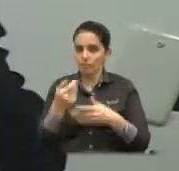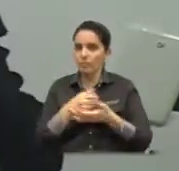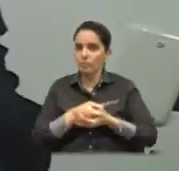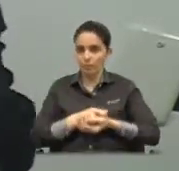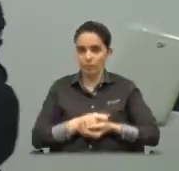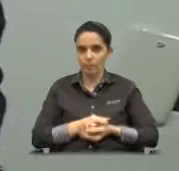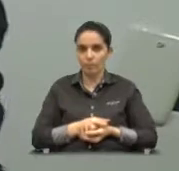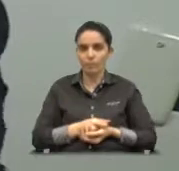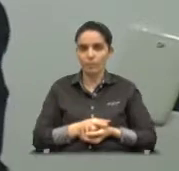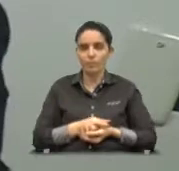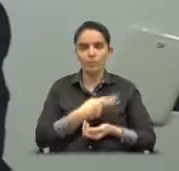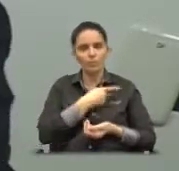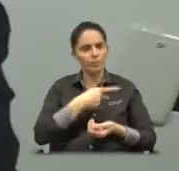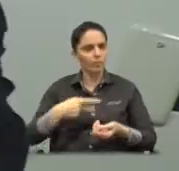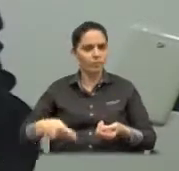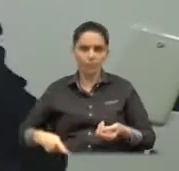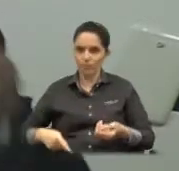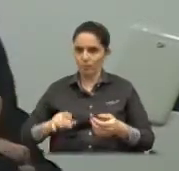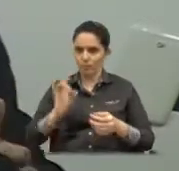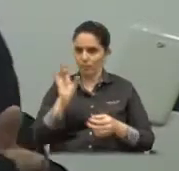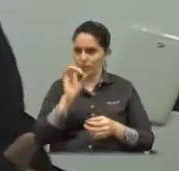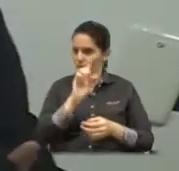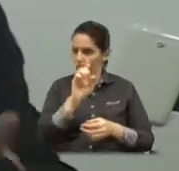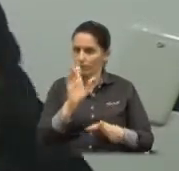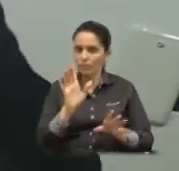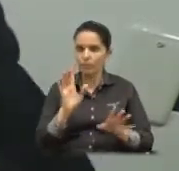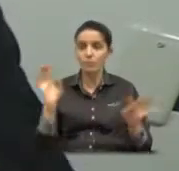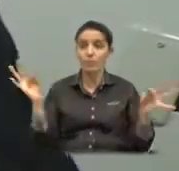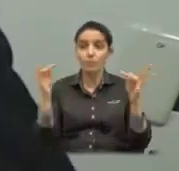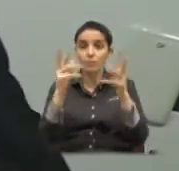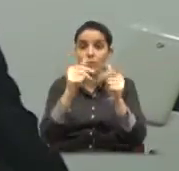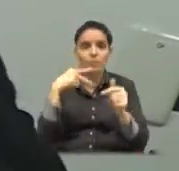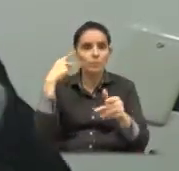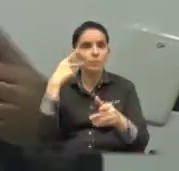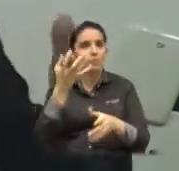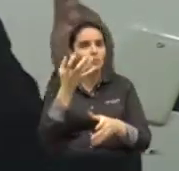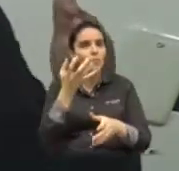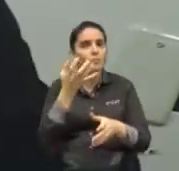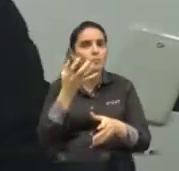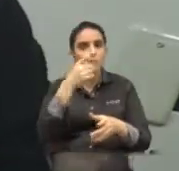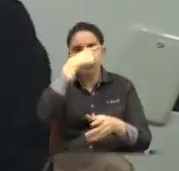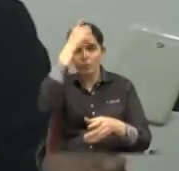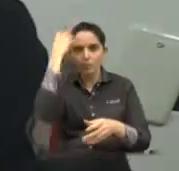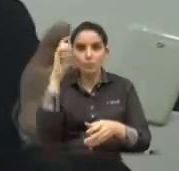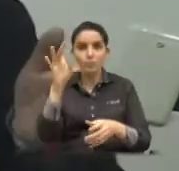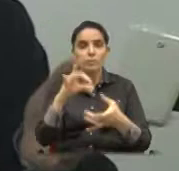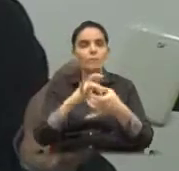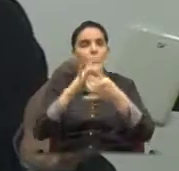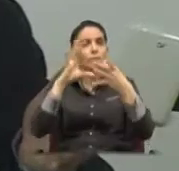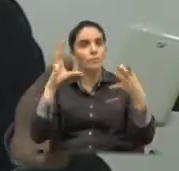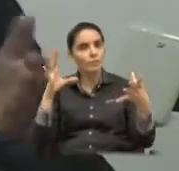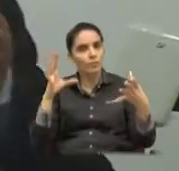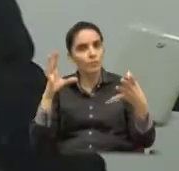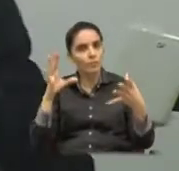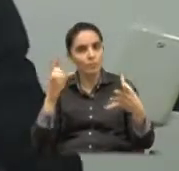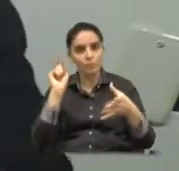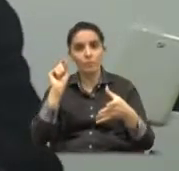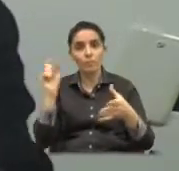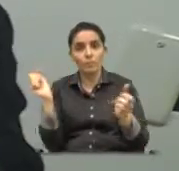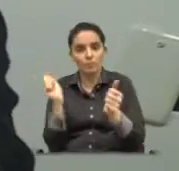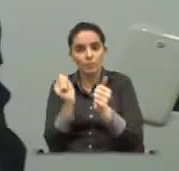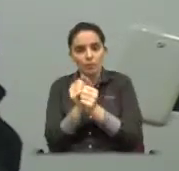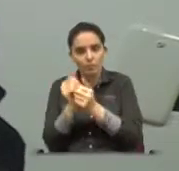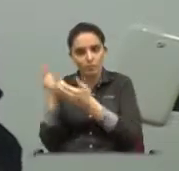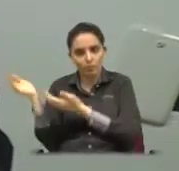só o presidente, mas todos aqueles que quiserem, eu estou à disposição. Aqueles que quiserem, nós podemos fazer essa